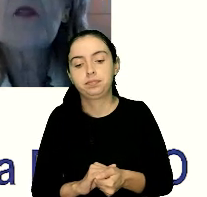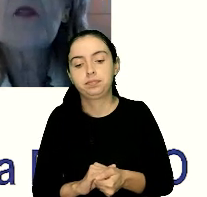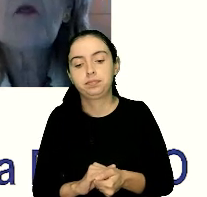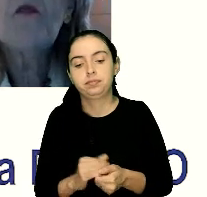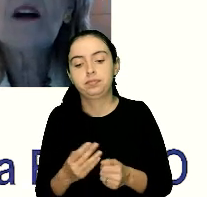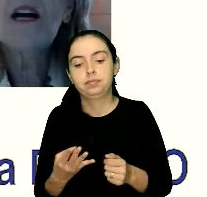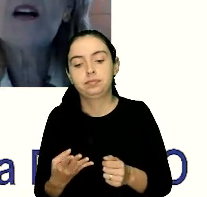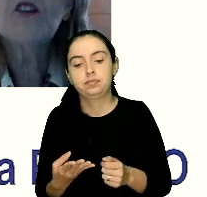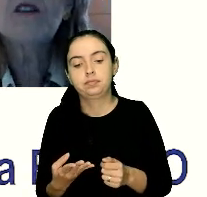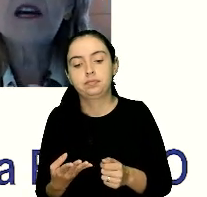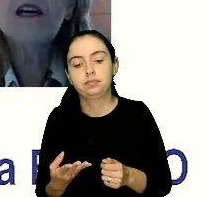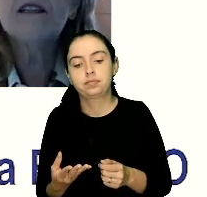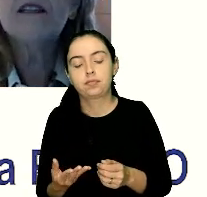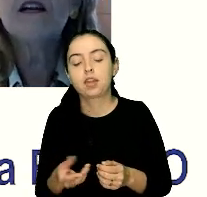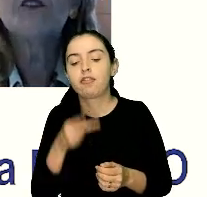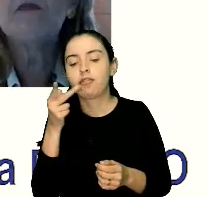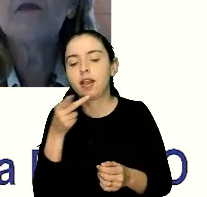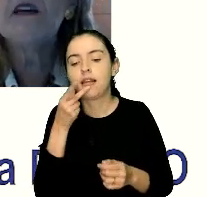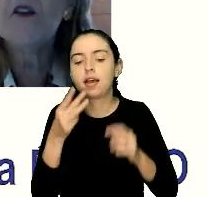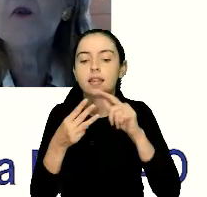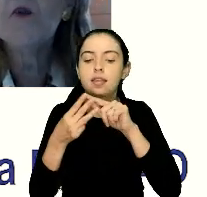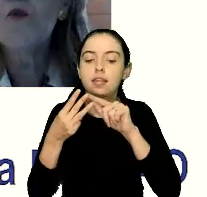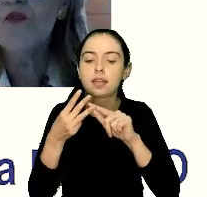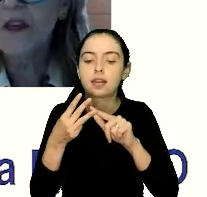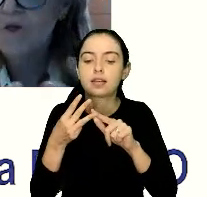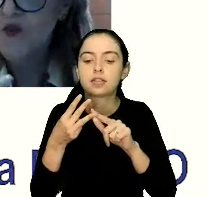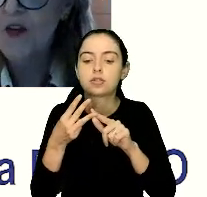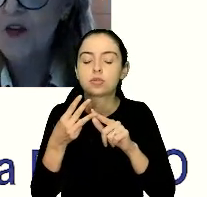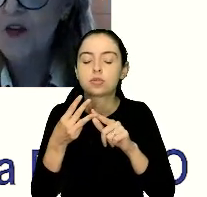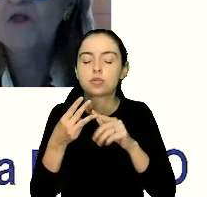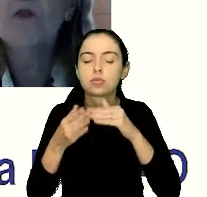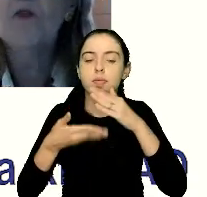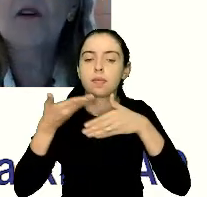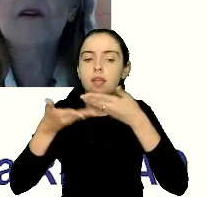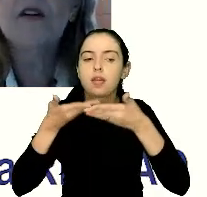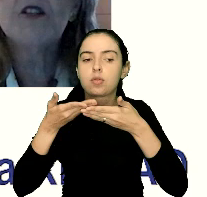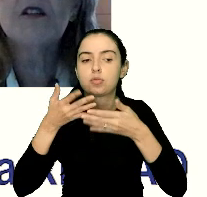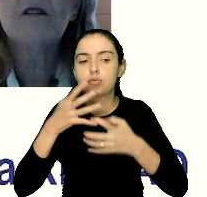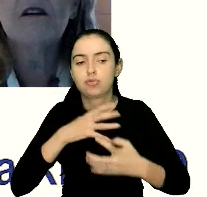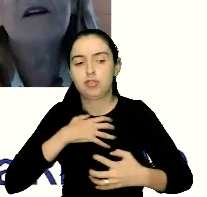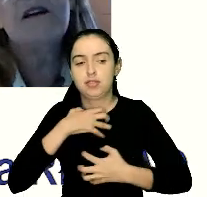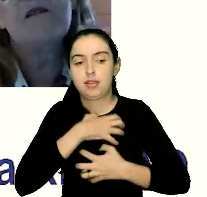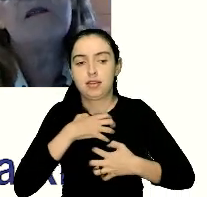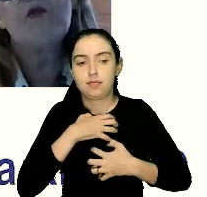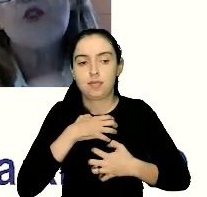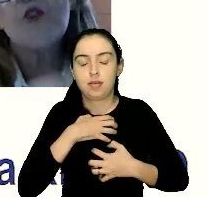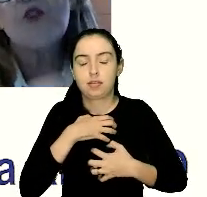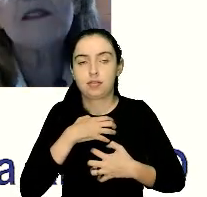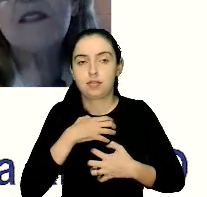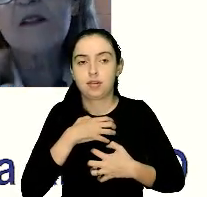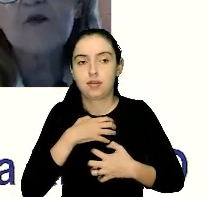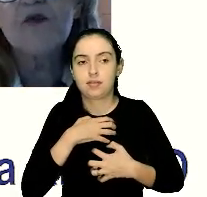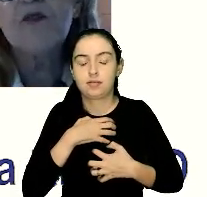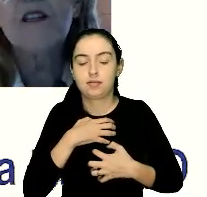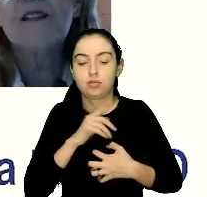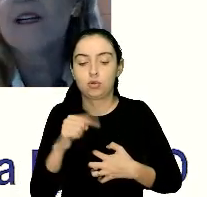Então, eu vou falar de 3 grandes períodos emocionais, obviamente, que